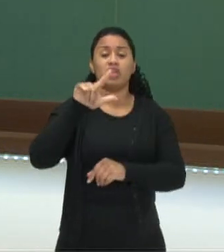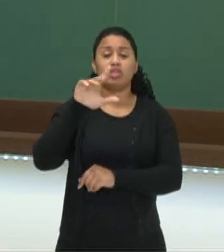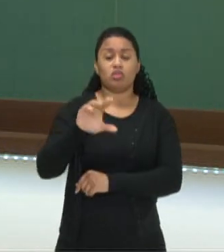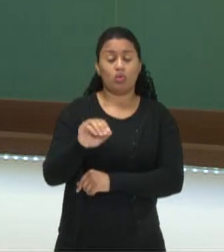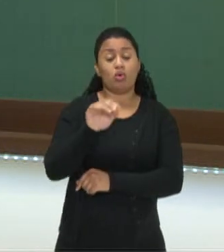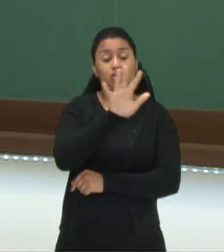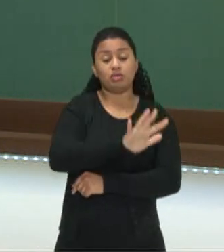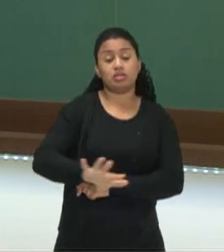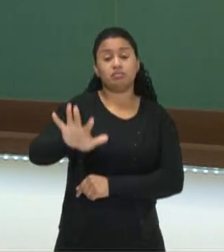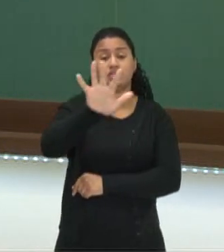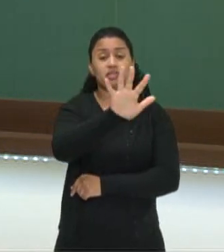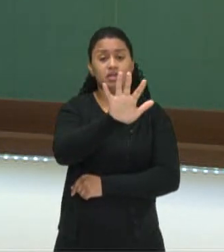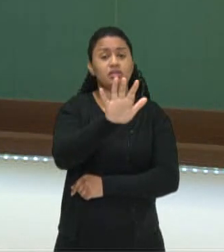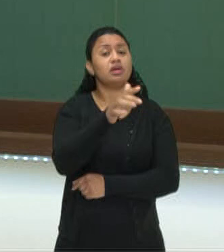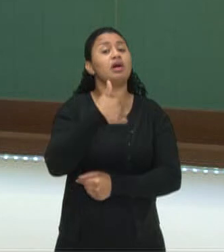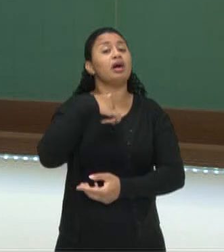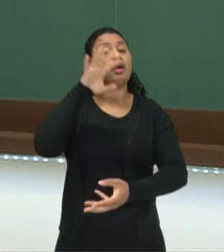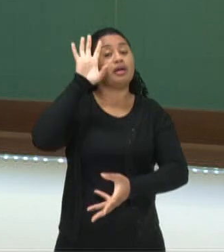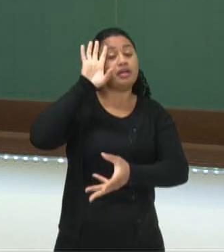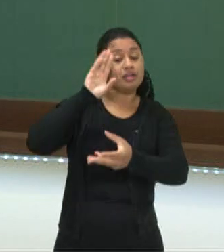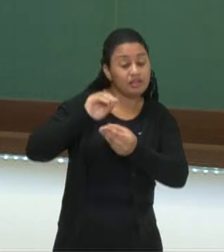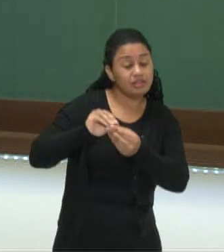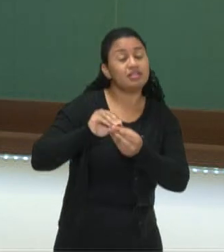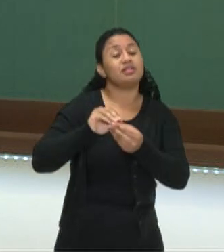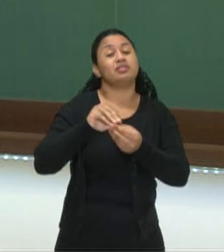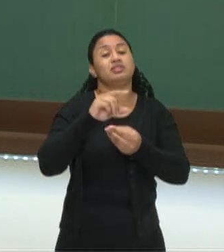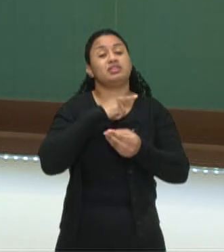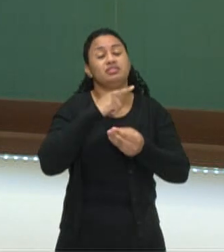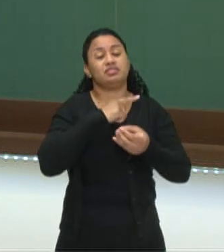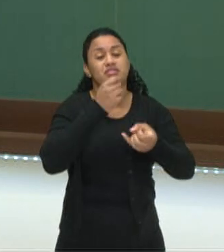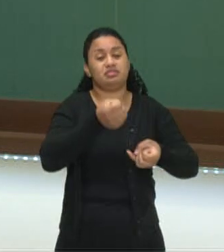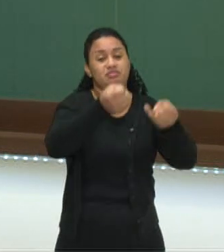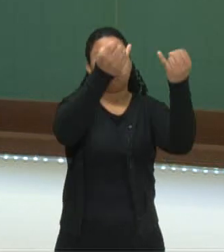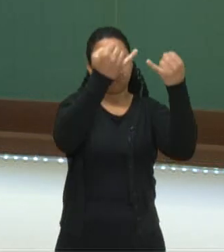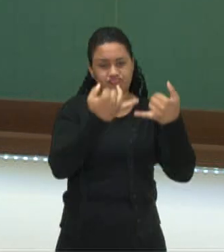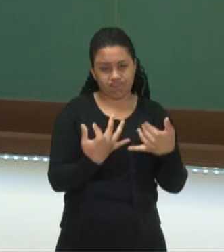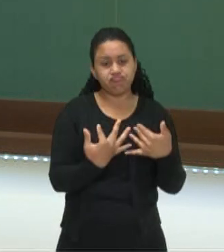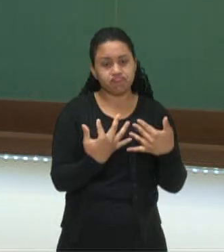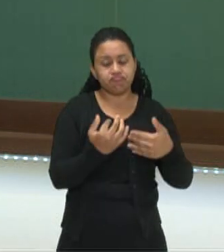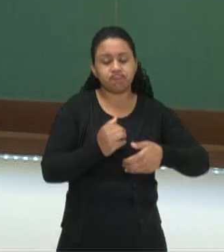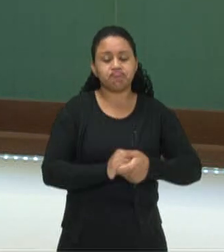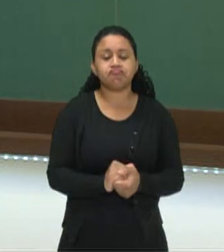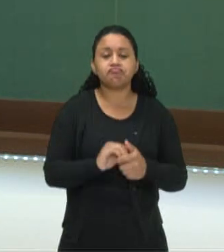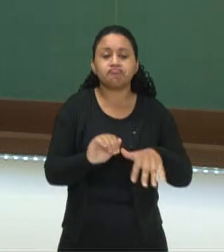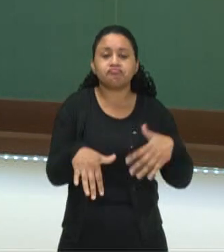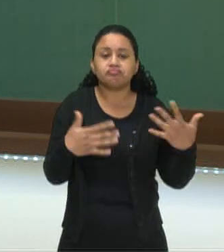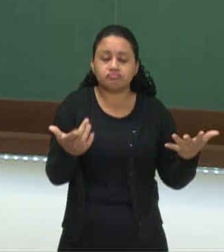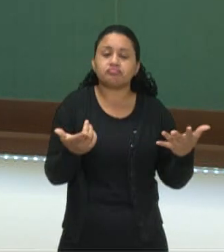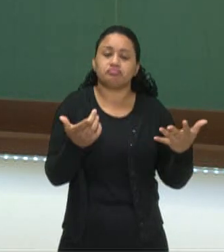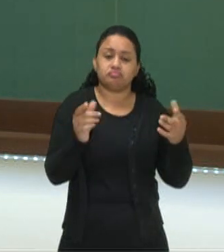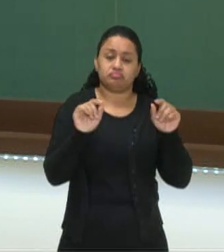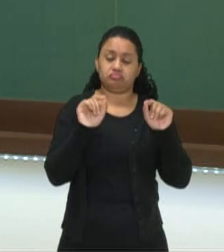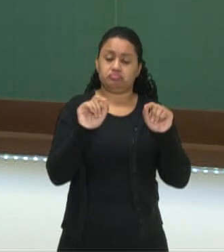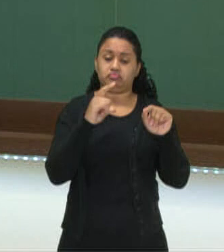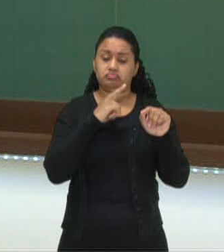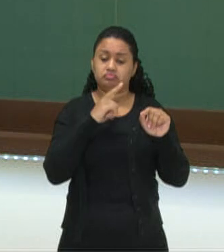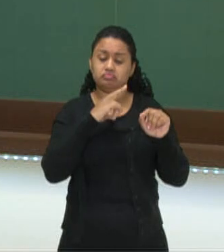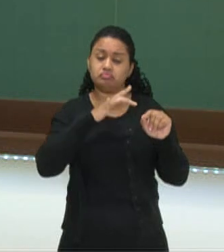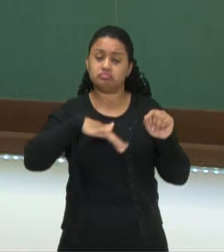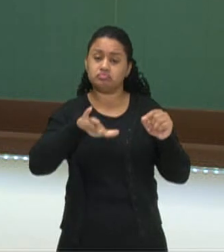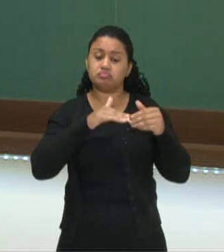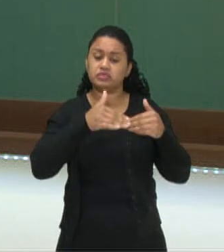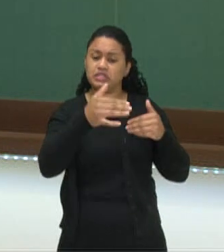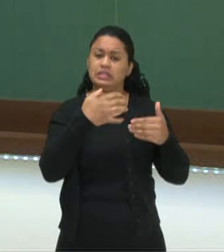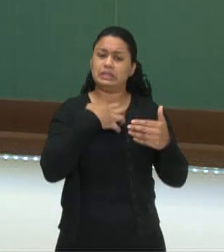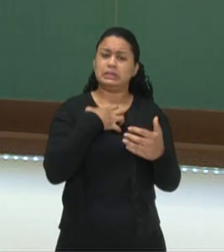uma paisagem. Daí ele entendeu o que tinha na figuração daquela paisagem. Aí, dessa passagem, dessa raiva